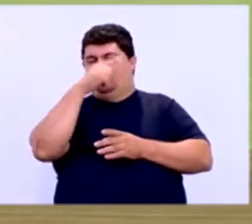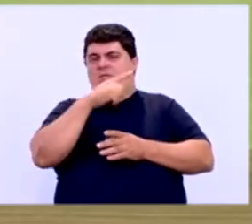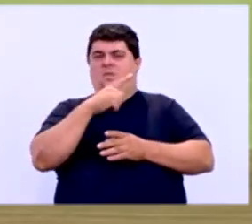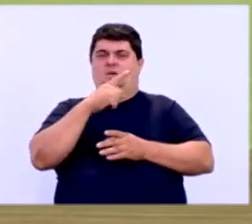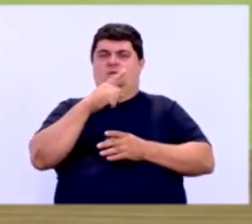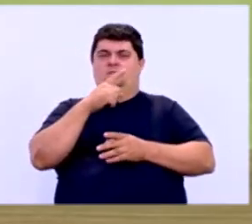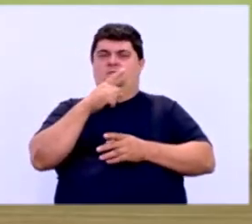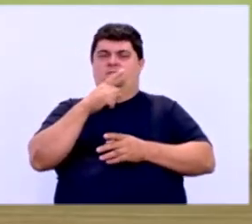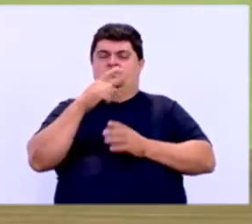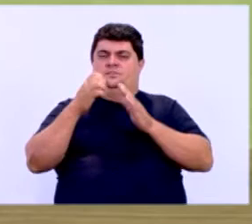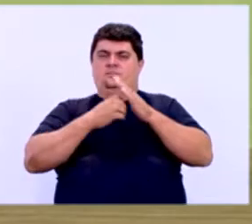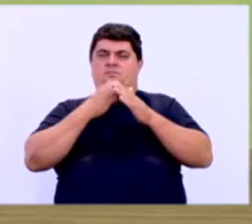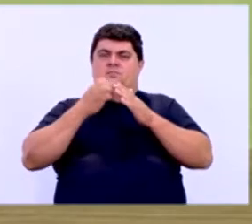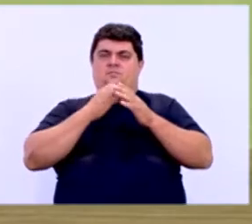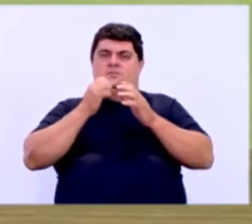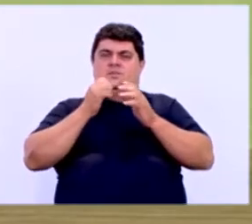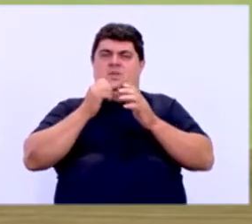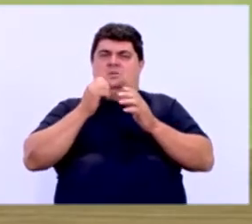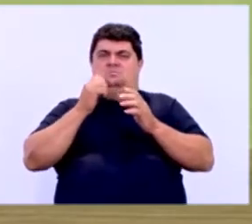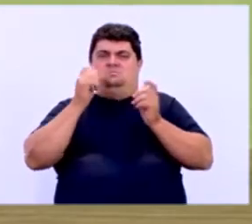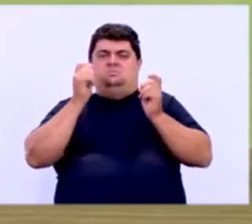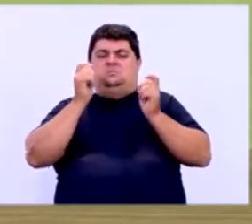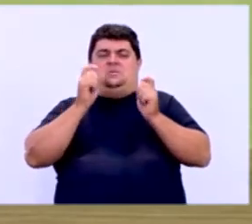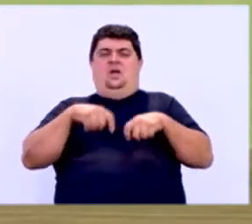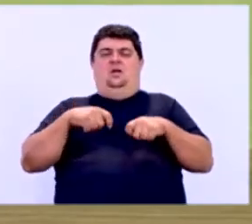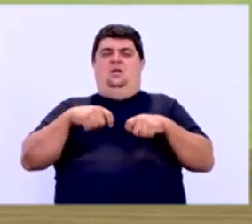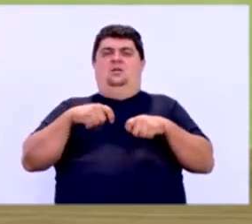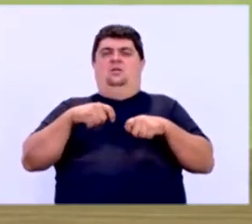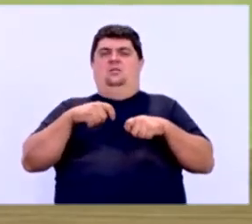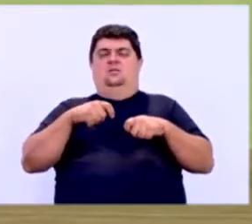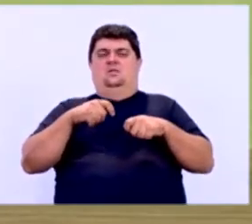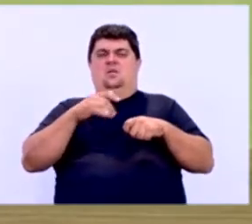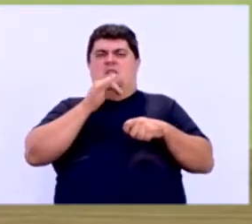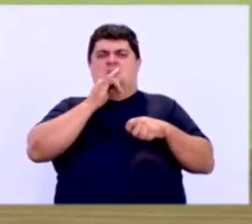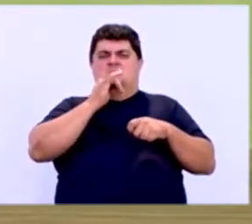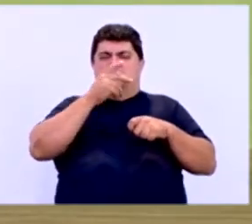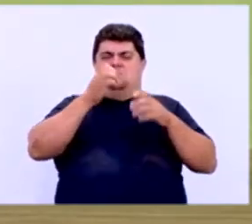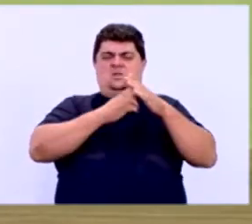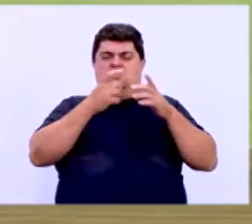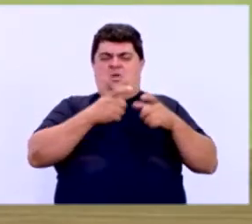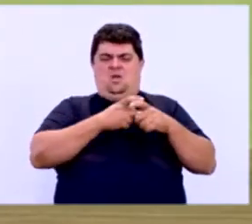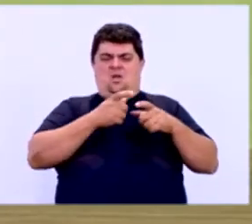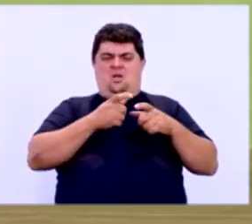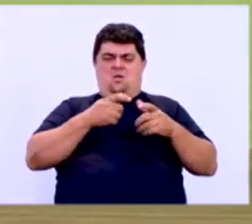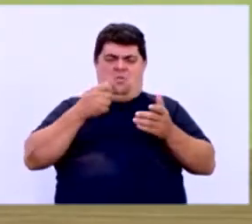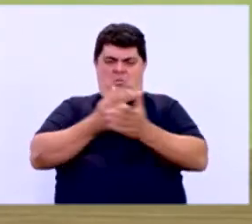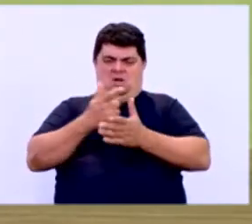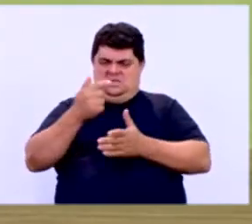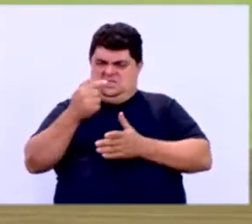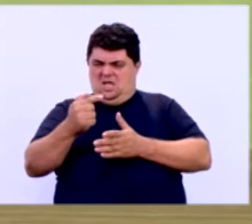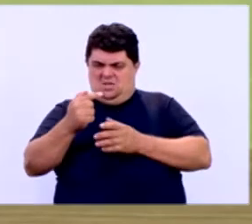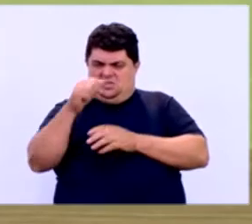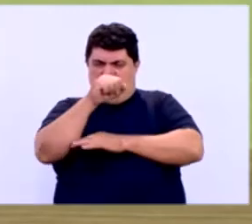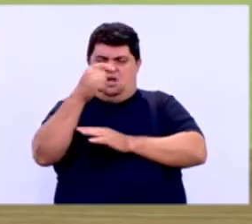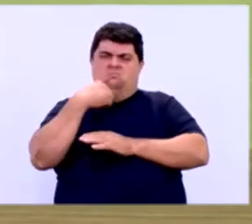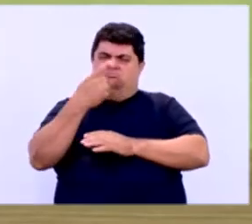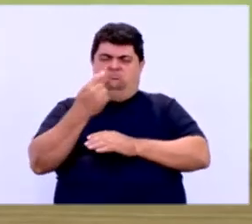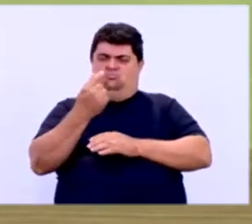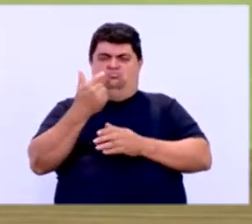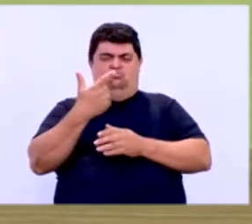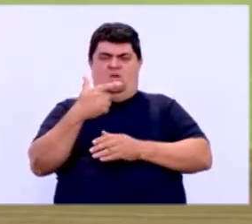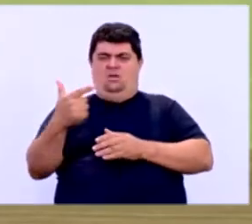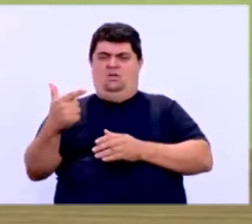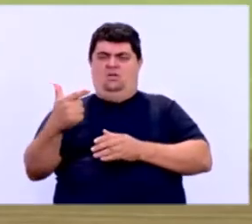realmente as empresas podem fazer, né, principalmente médias e pequenas empresas, um gasto de imediato desse e tirar, vamos dizer